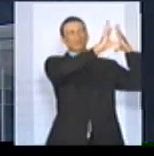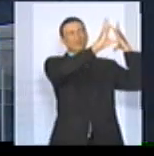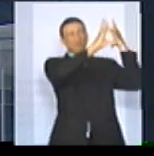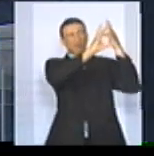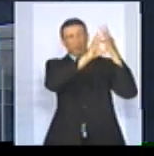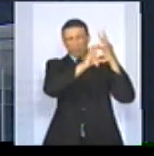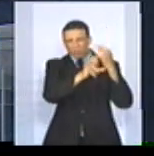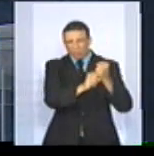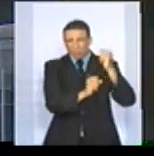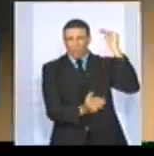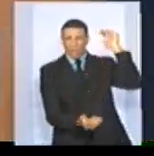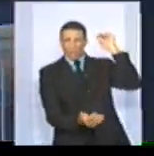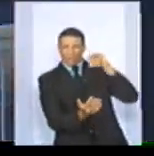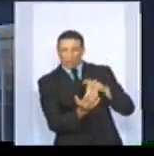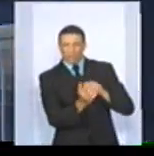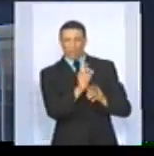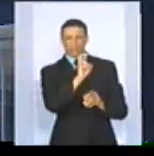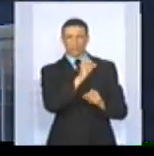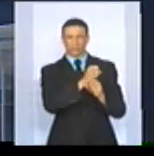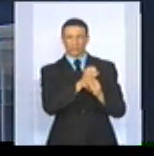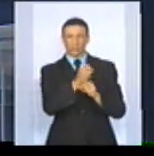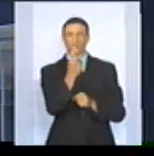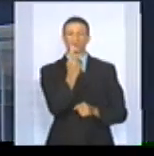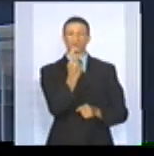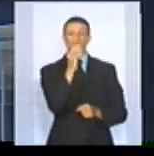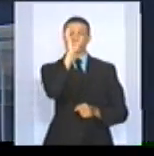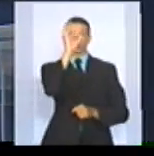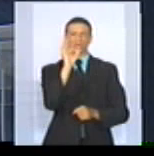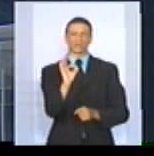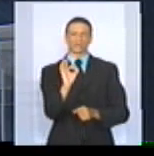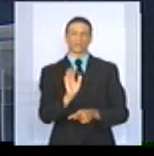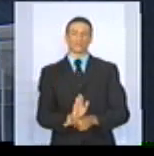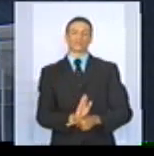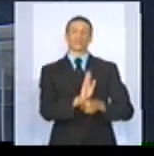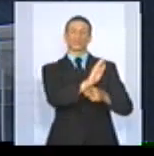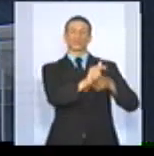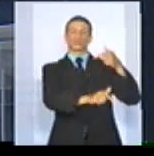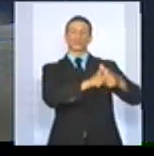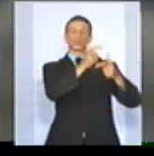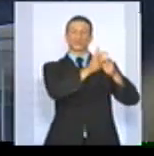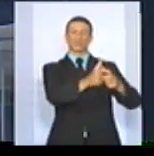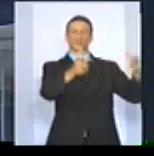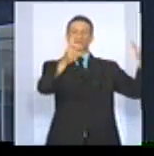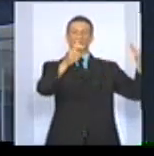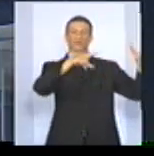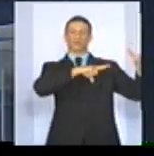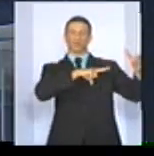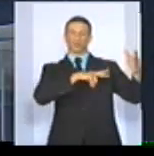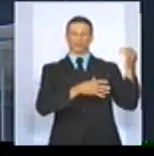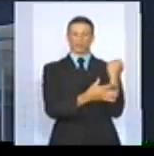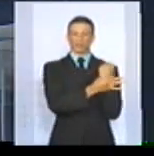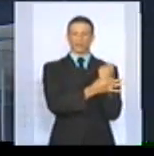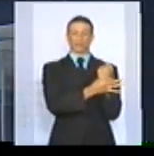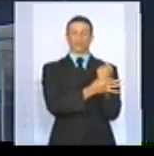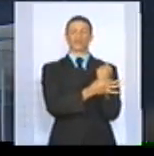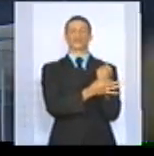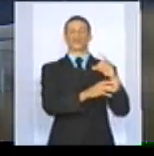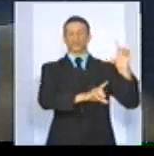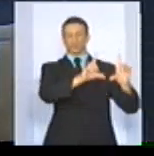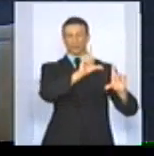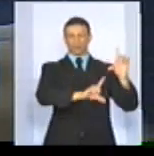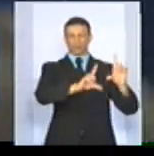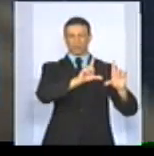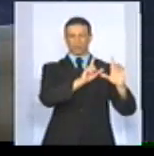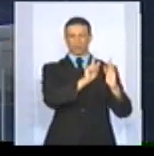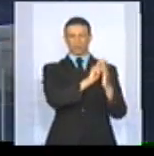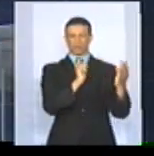5 anos conseguimos menos que 1% da produção independente esteja assegurada na televisão